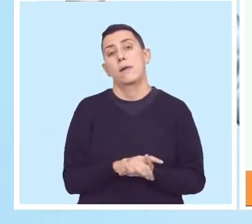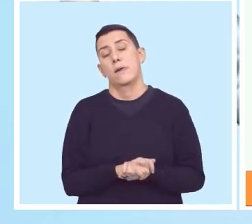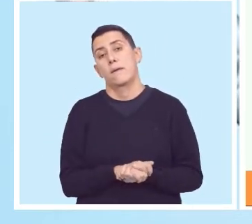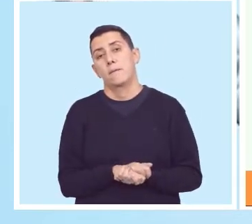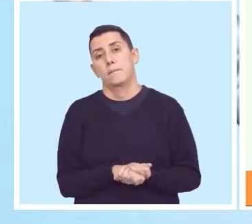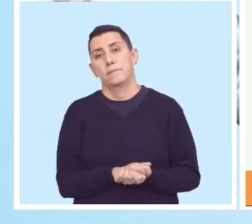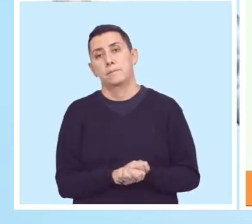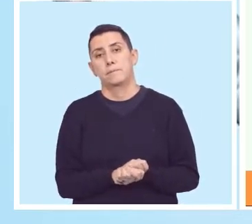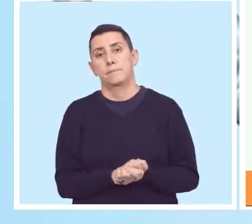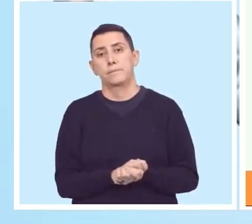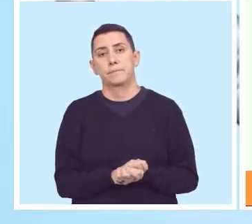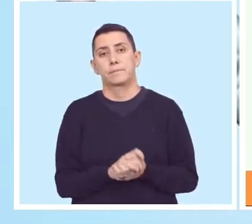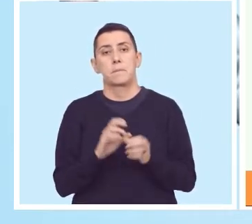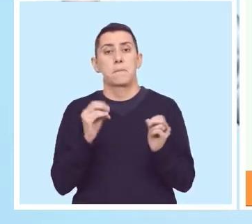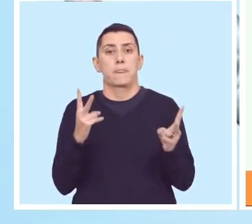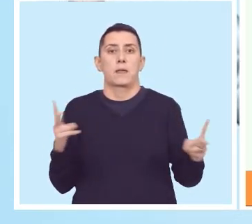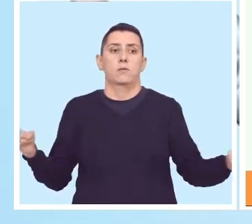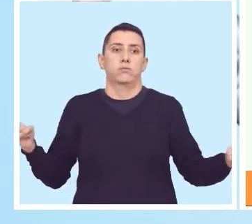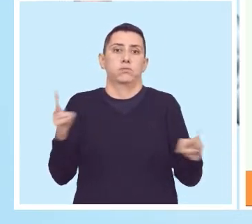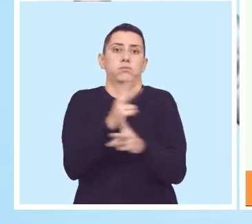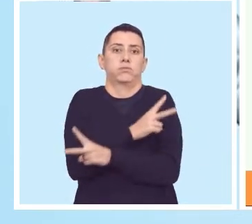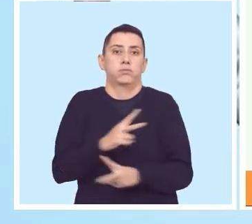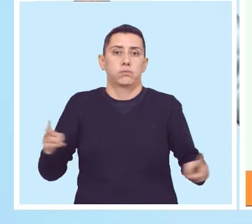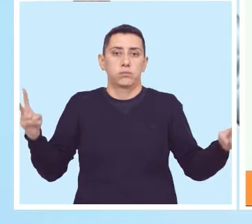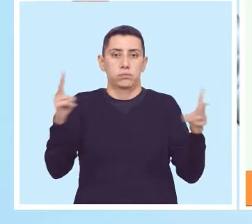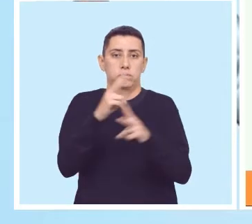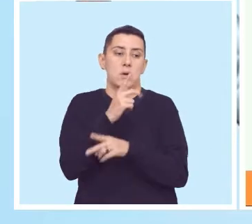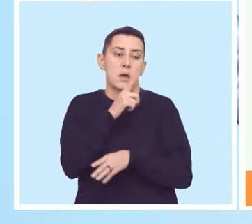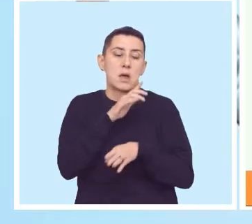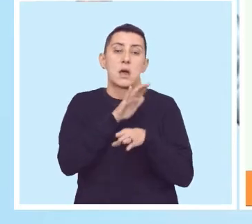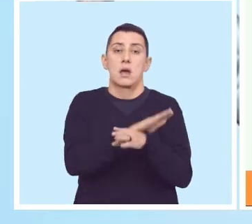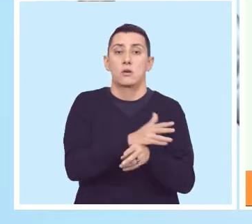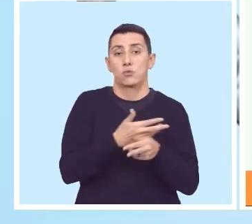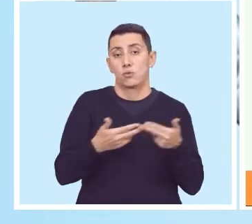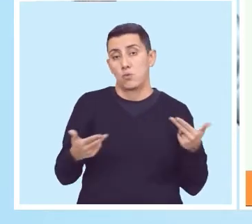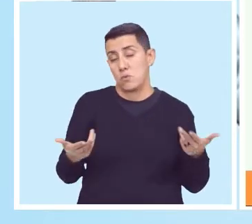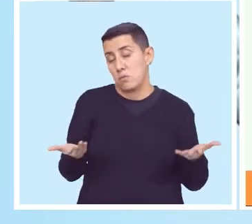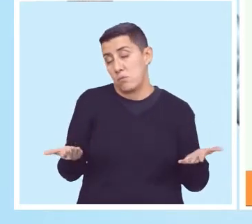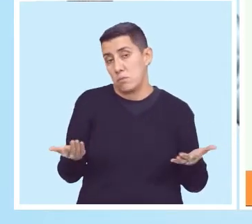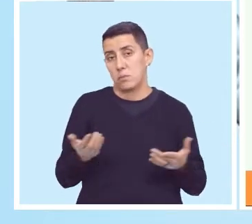de repente o vento contribuiu para alguma coisa, não sei, deu